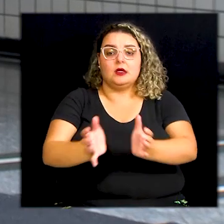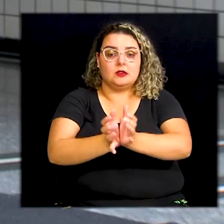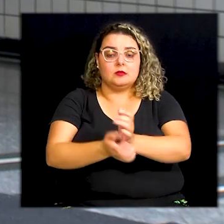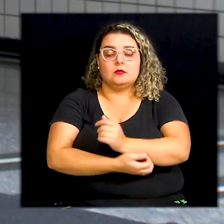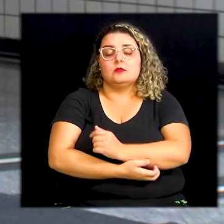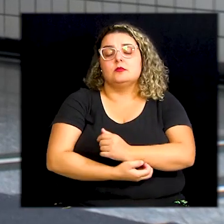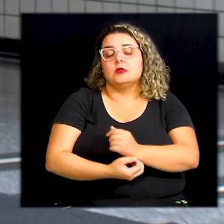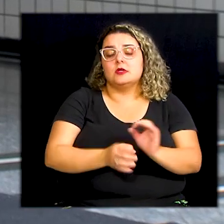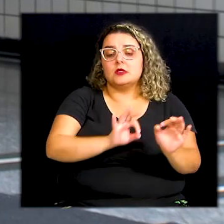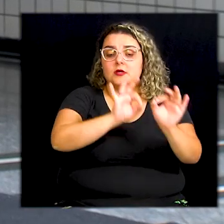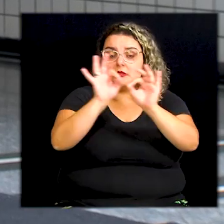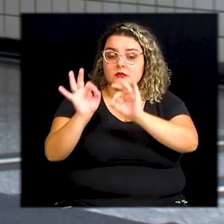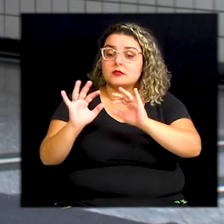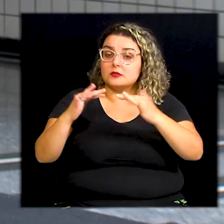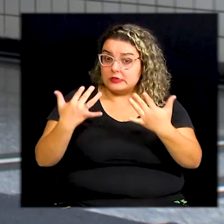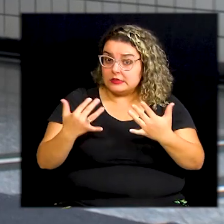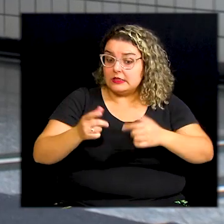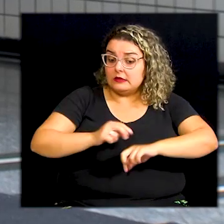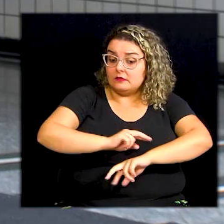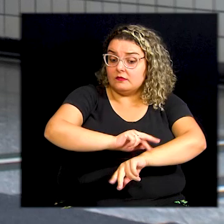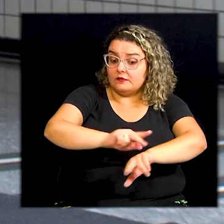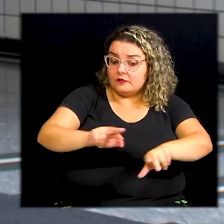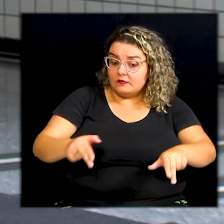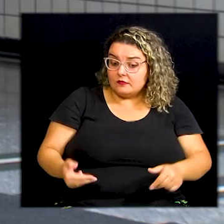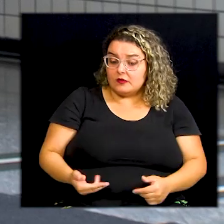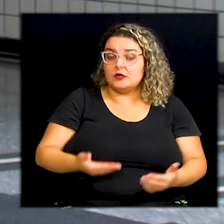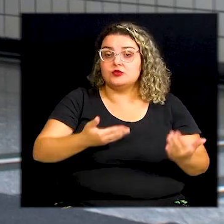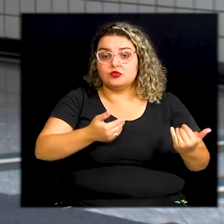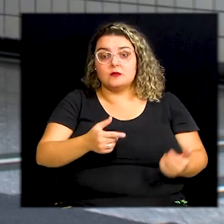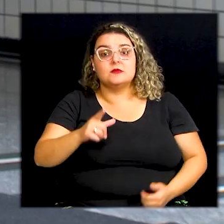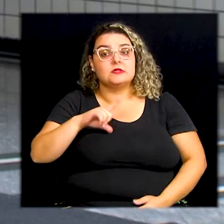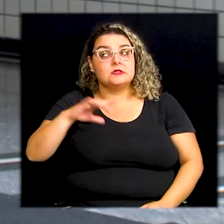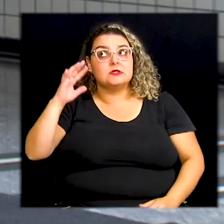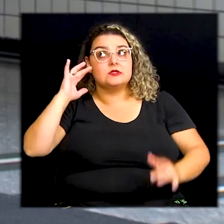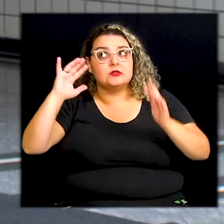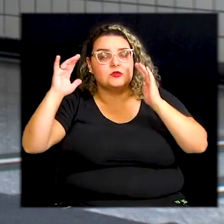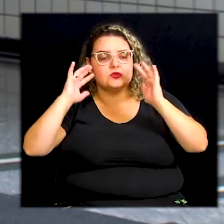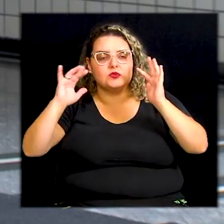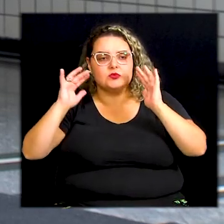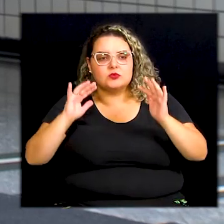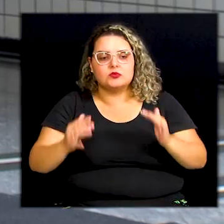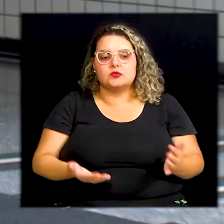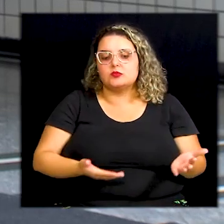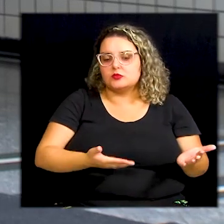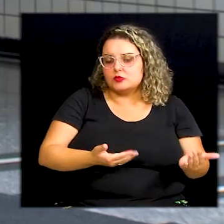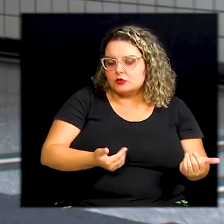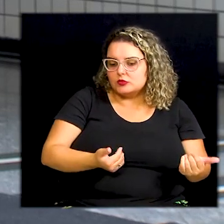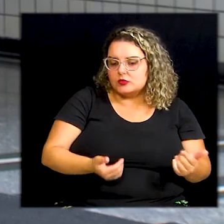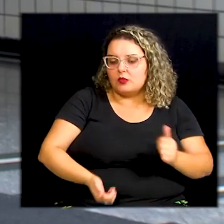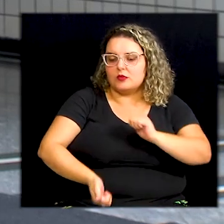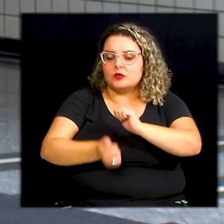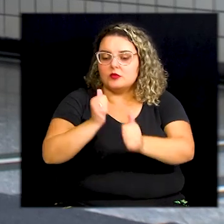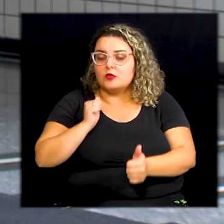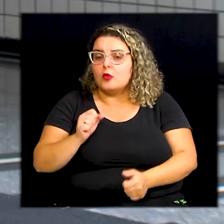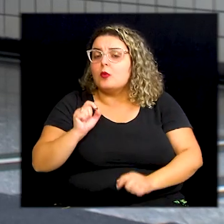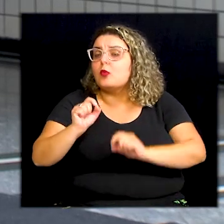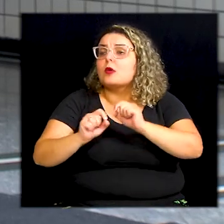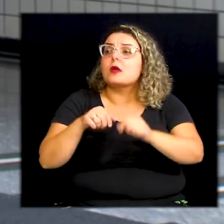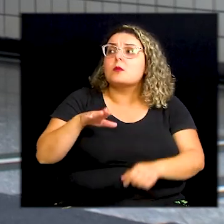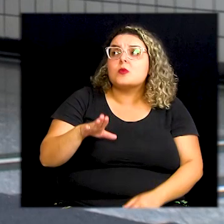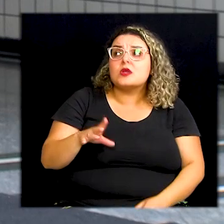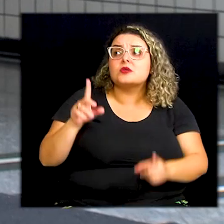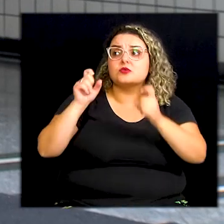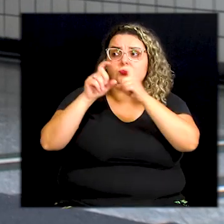está nos acompanhando, que tem milhões de garotos que têm esse sonho de ser jogador de futebol, o que é o mais